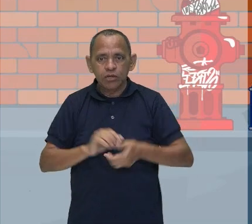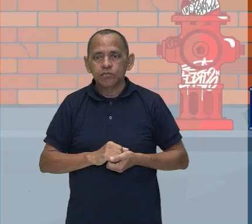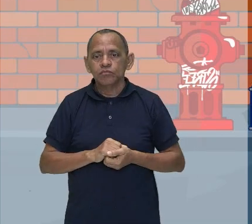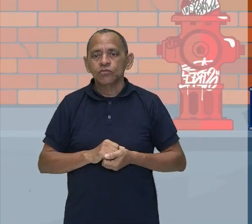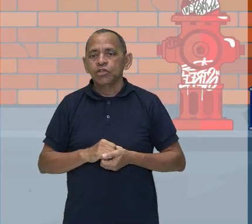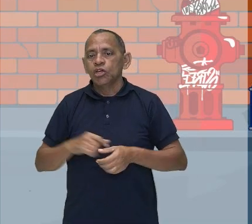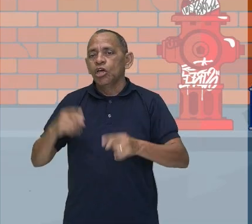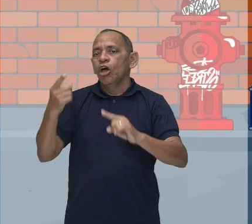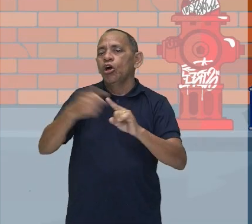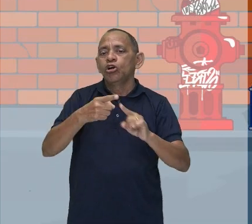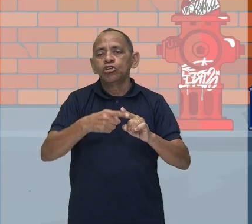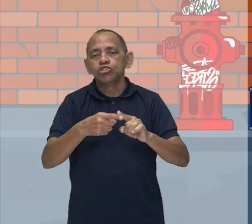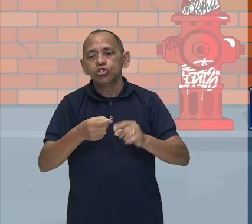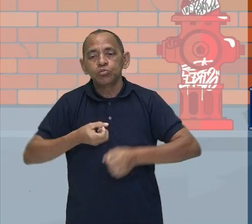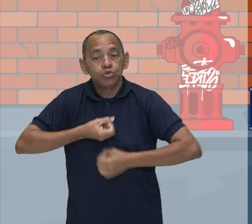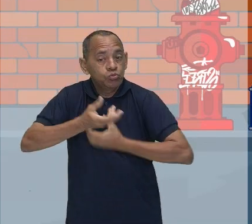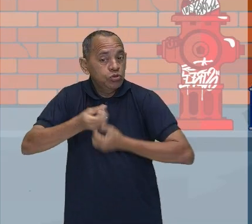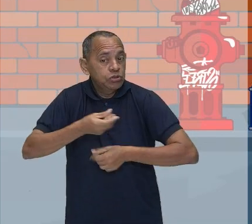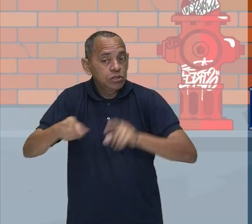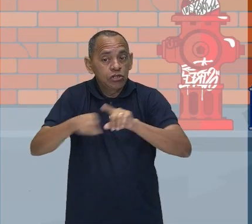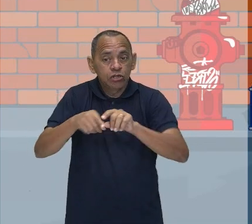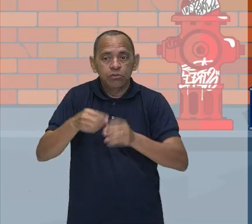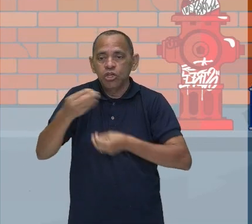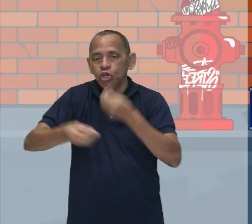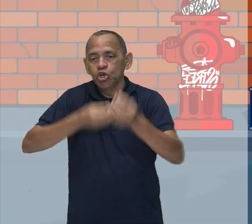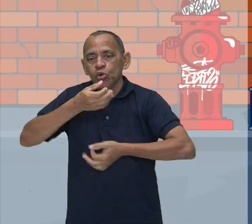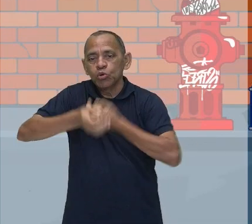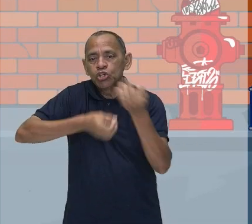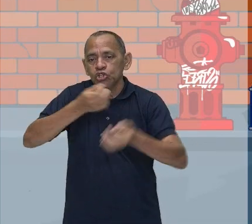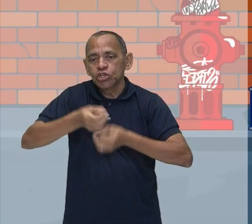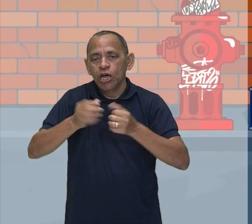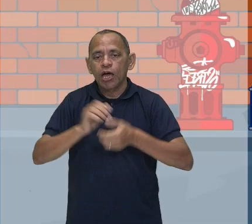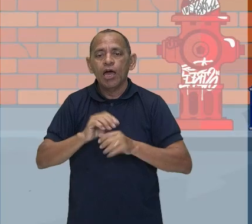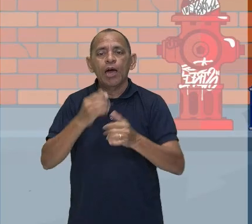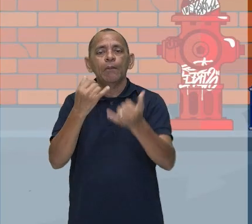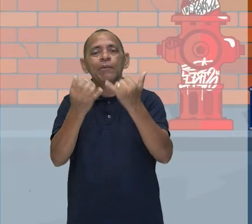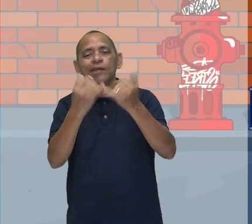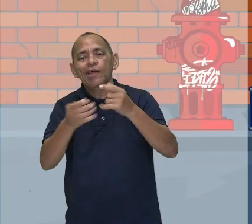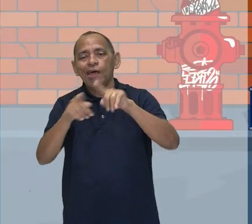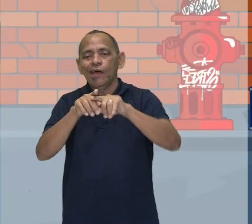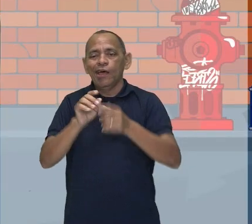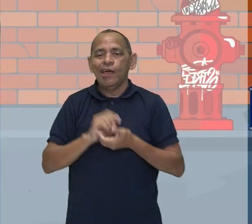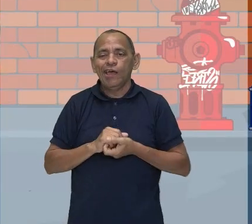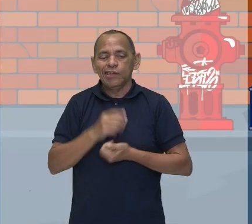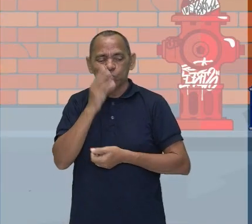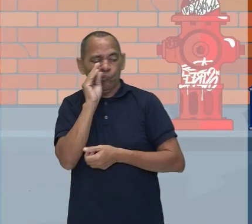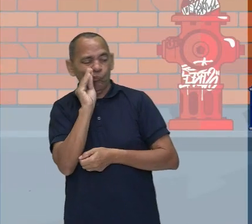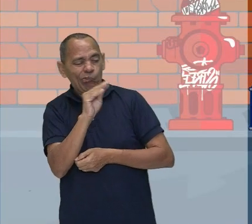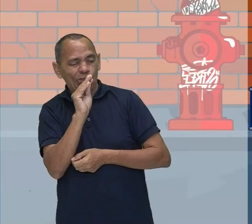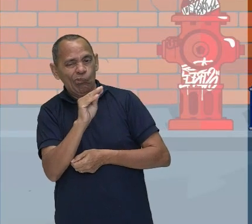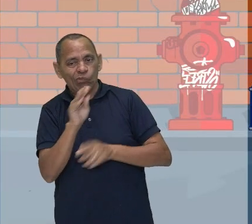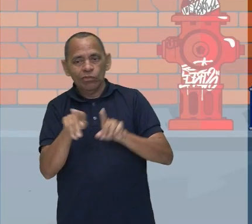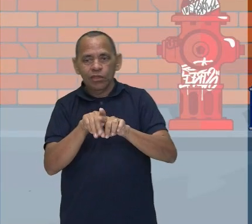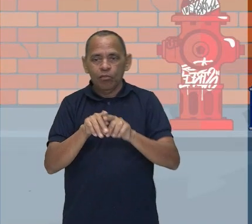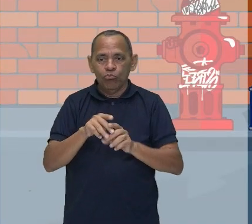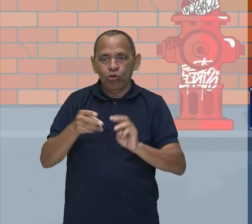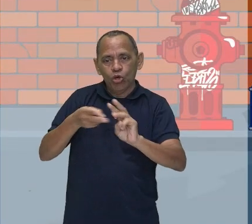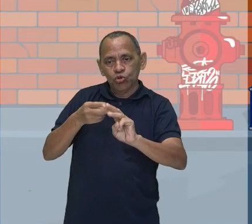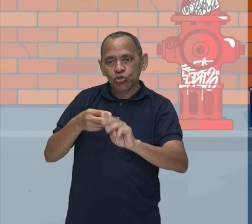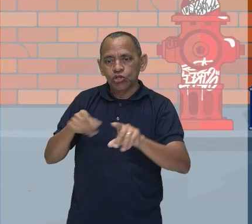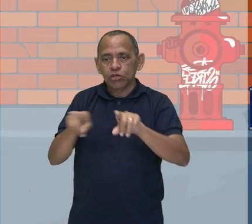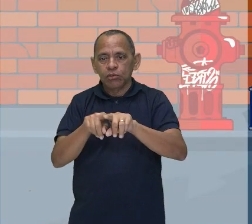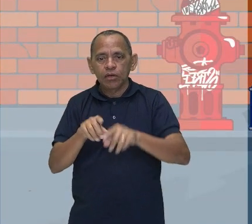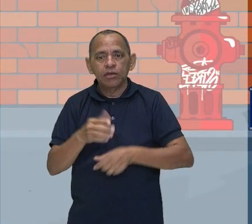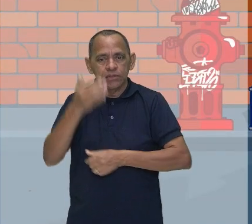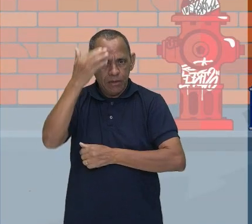índios, independentemente de estar não se importando com a vida, e sim somente com as questões financeiras, que a gente sabe que o petróleo é